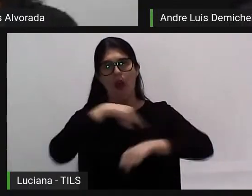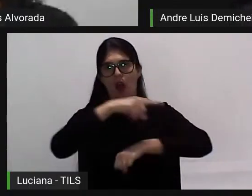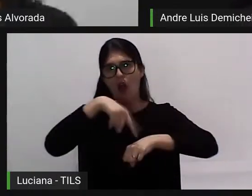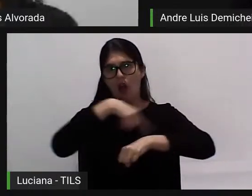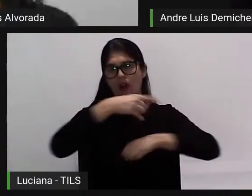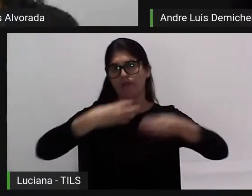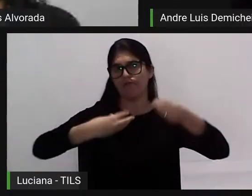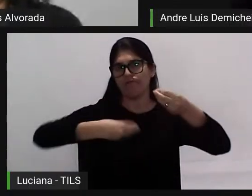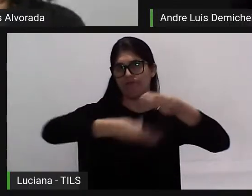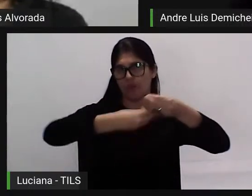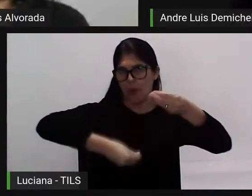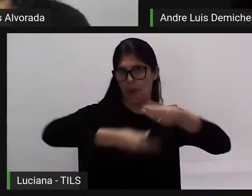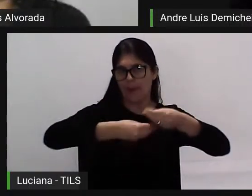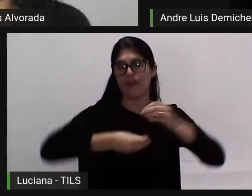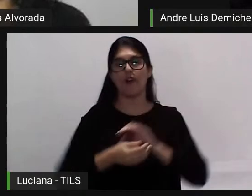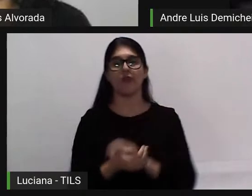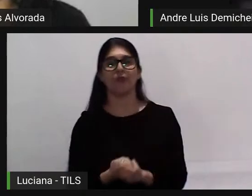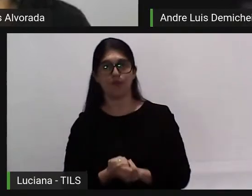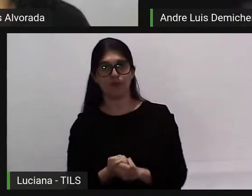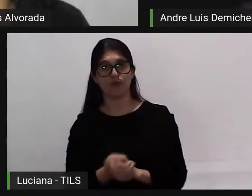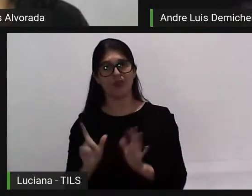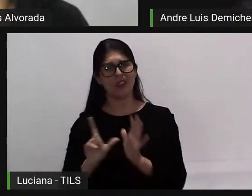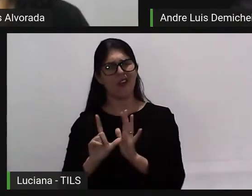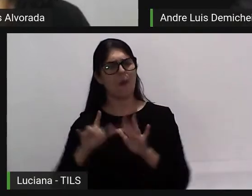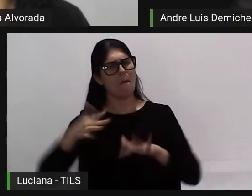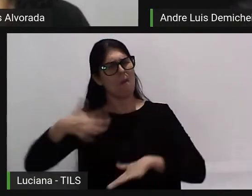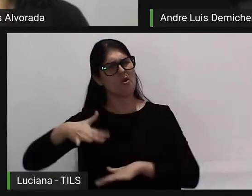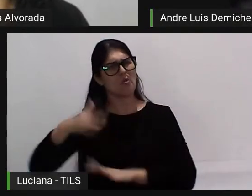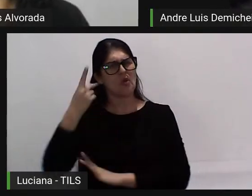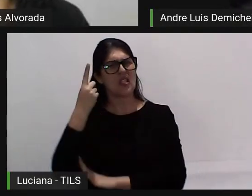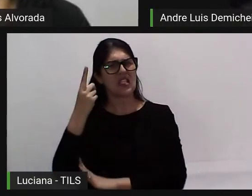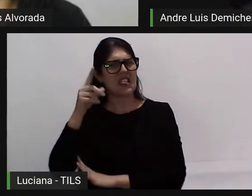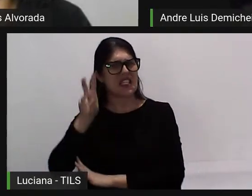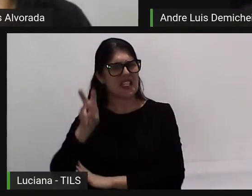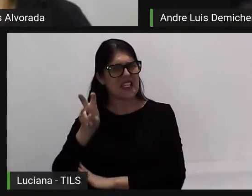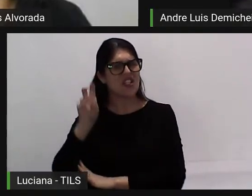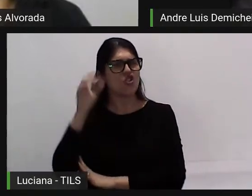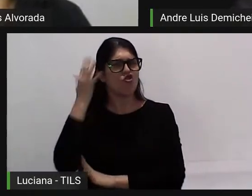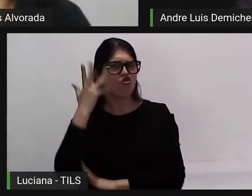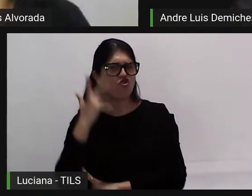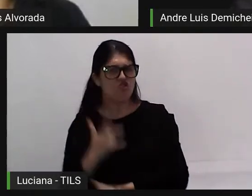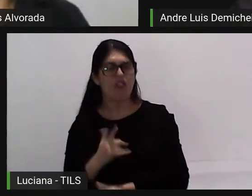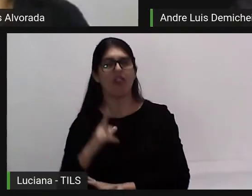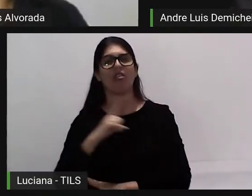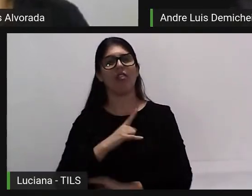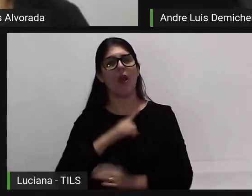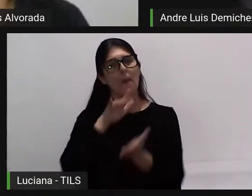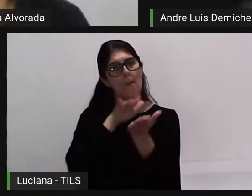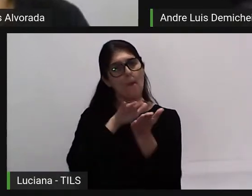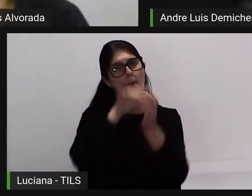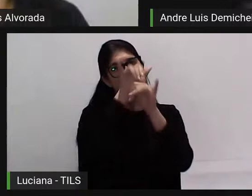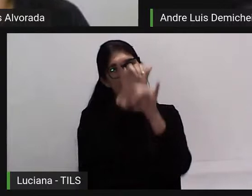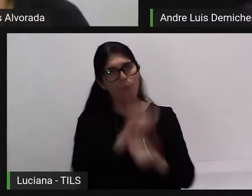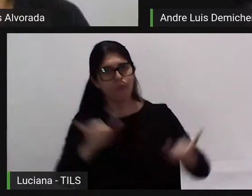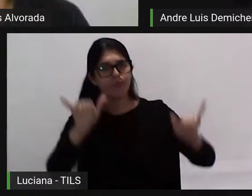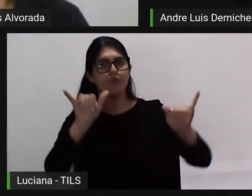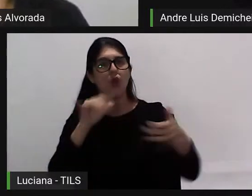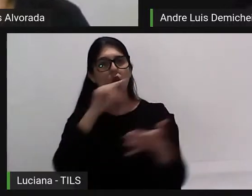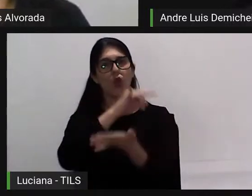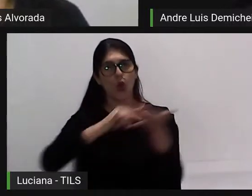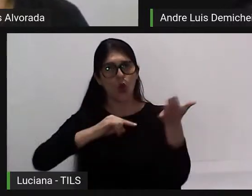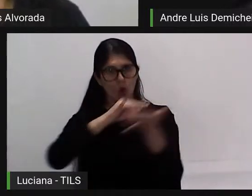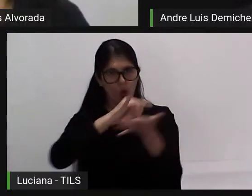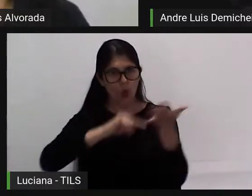disso, daqui uns 15 dias, acredito, vai ser publicado e esses documentos de